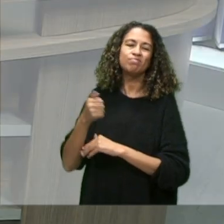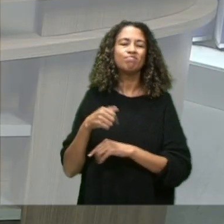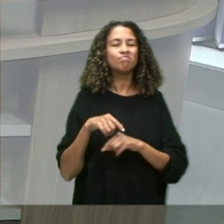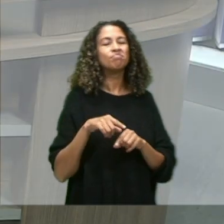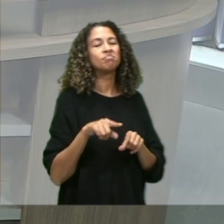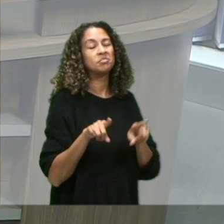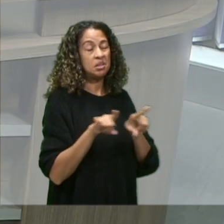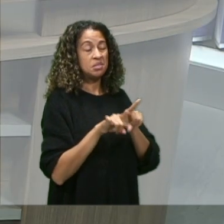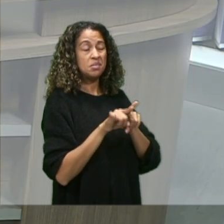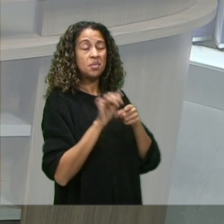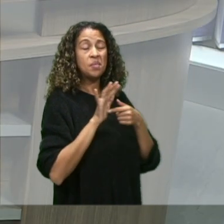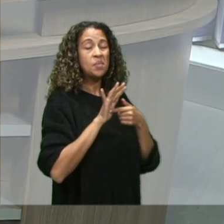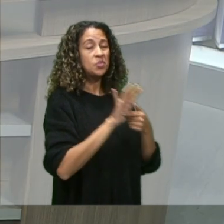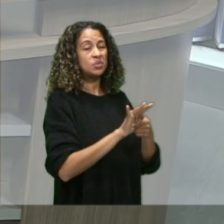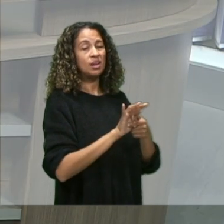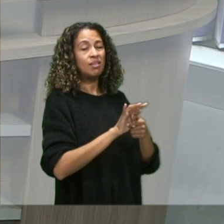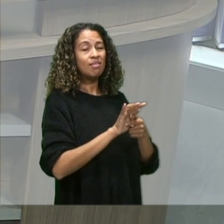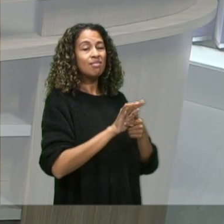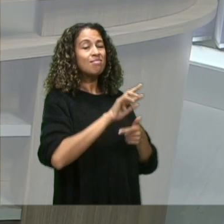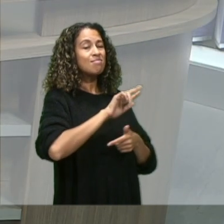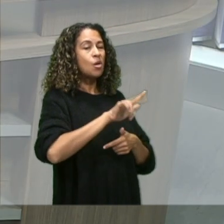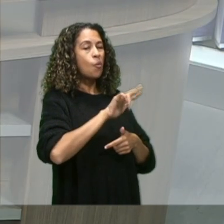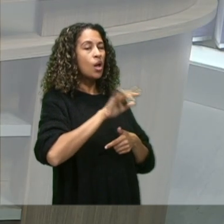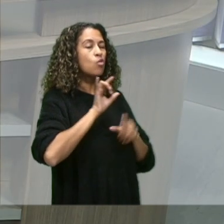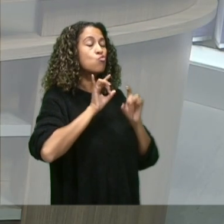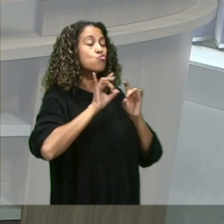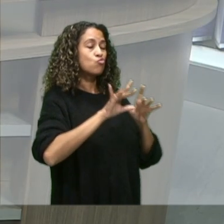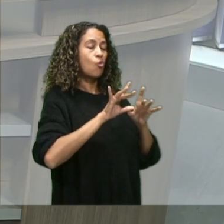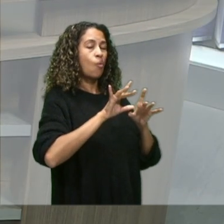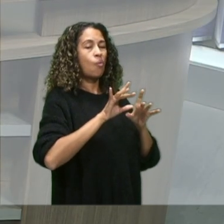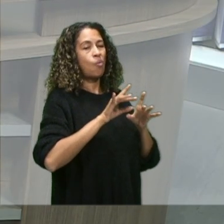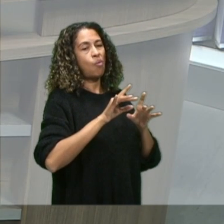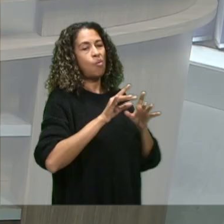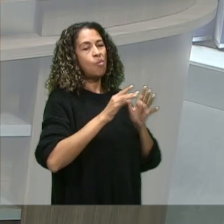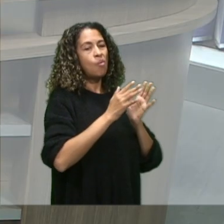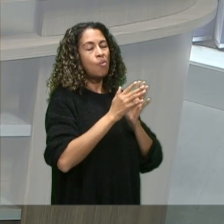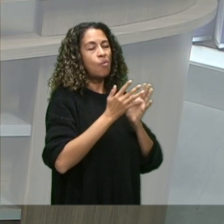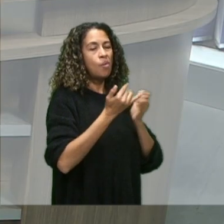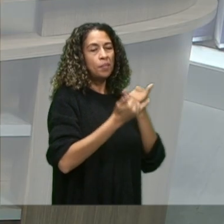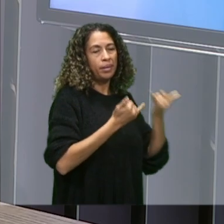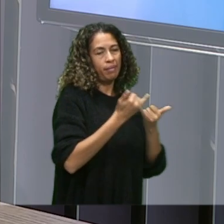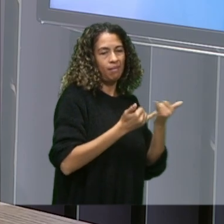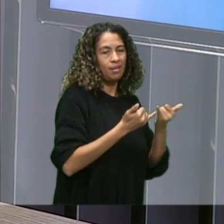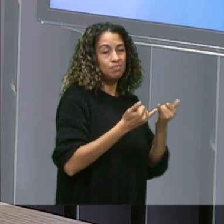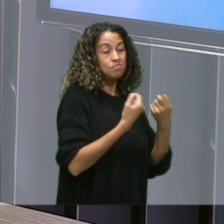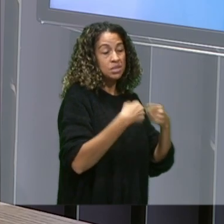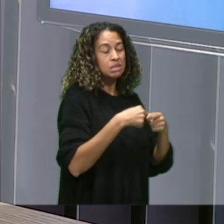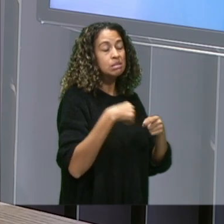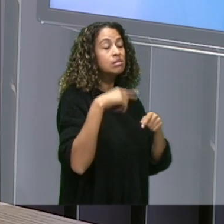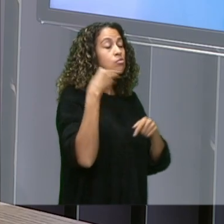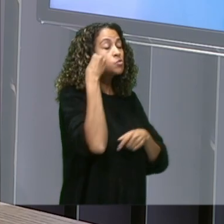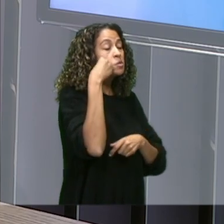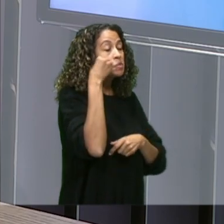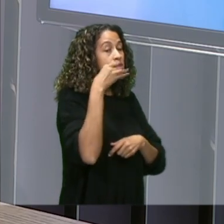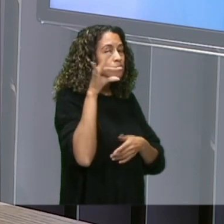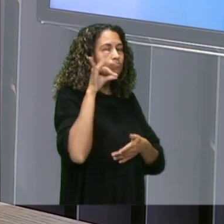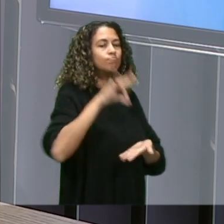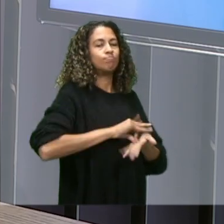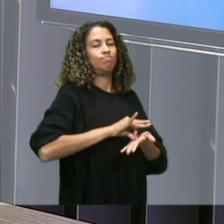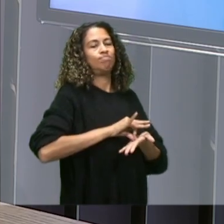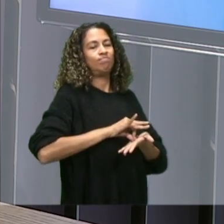assim, que não é só... que é necessária a vivência real. Isso.